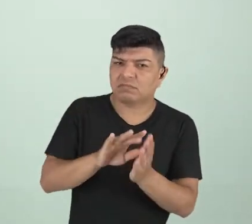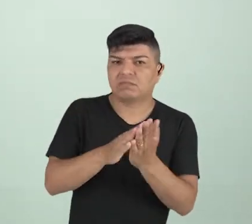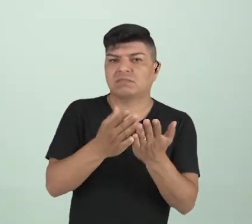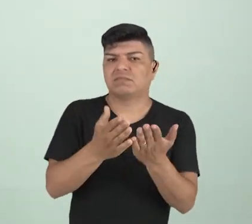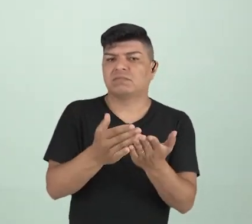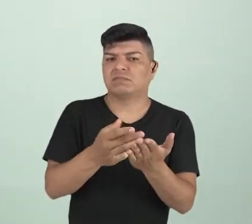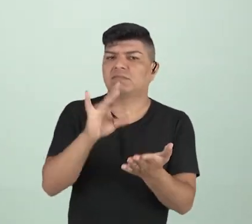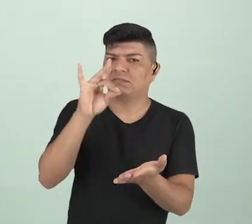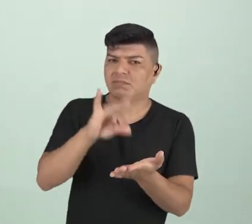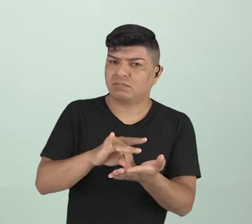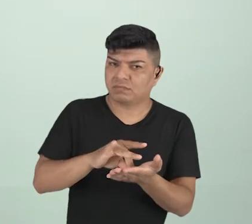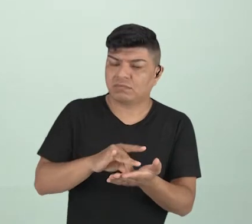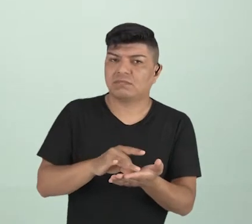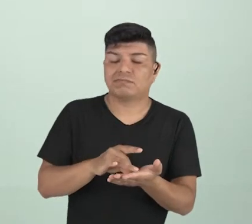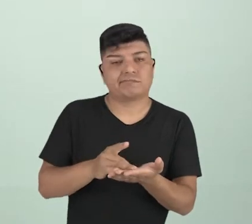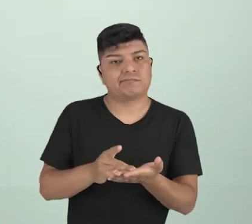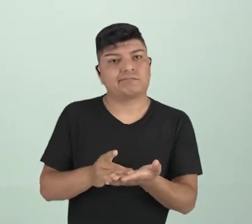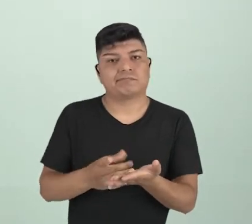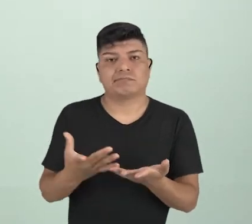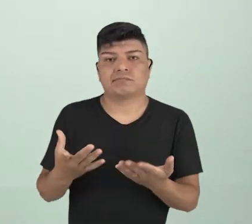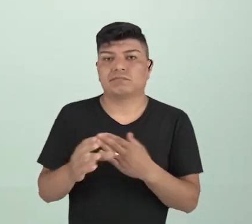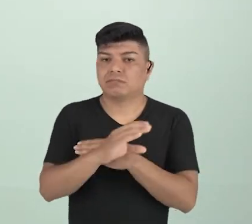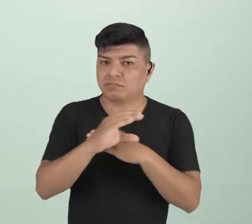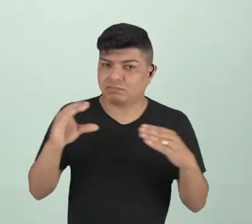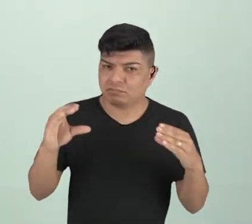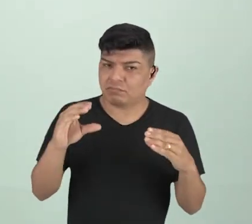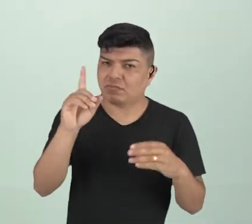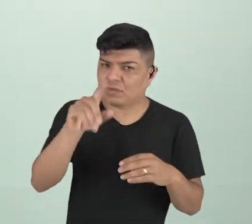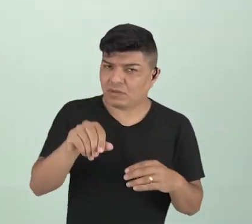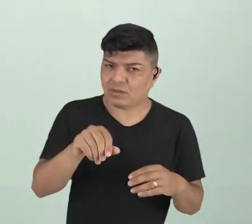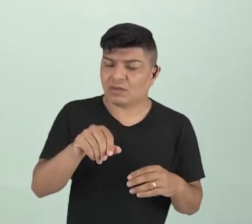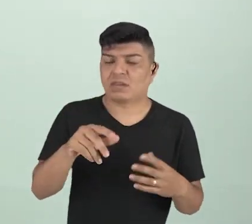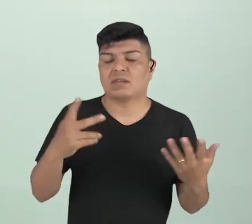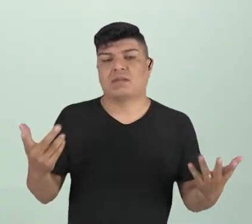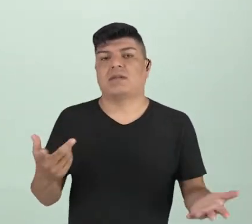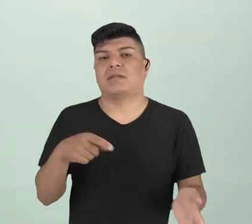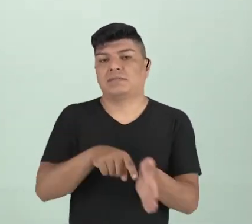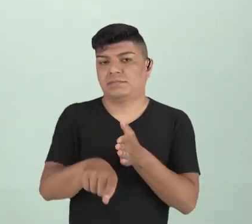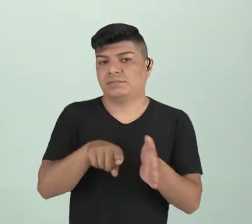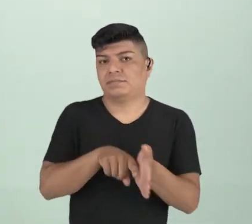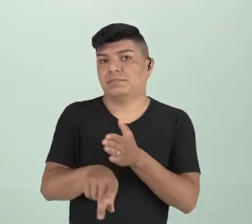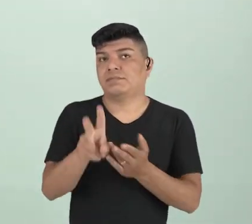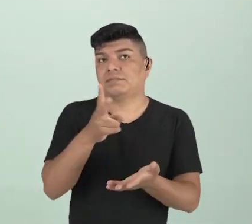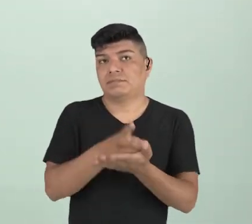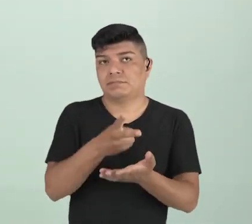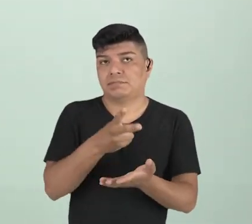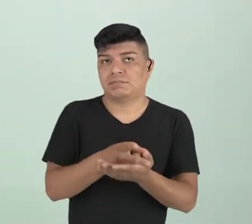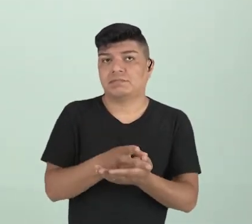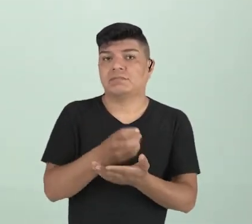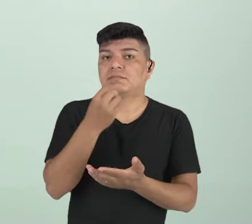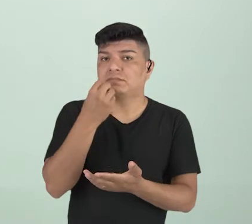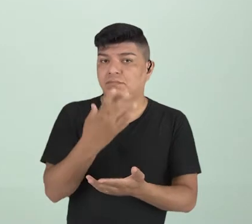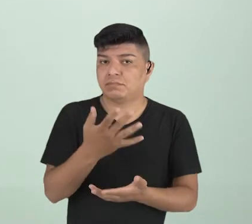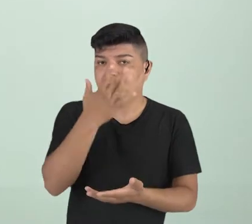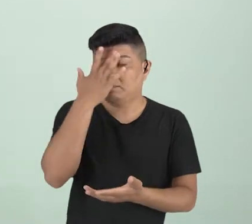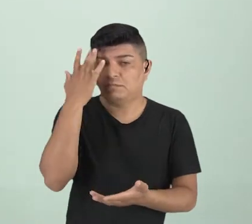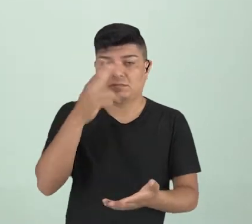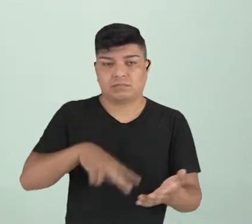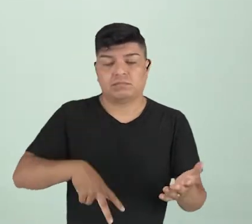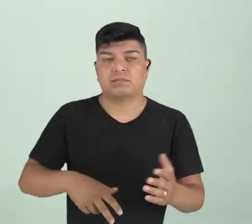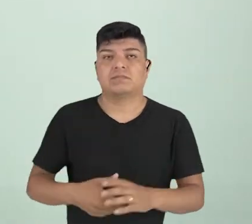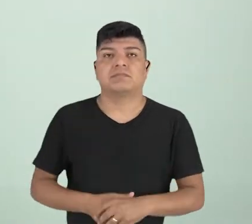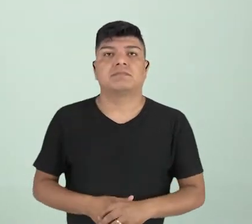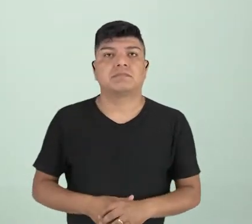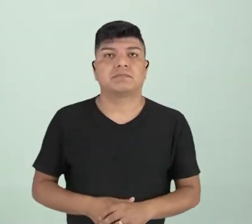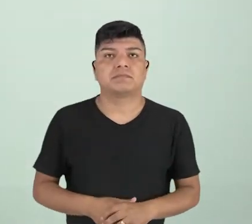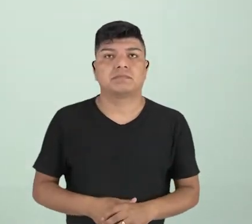confiável? Essa revista é confiável? É, não é? Por quê? Questione-se, seja um bom leitor. E